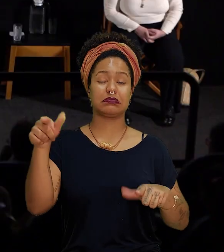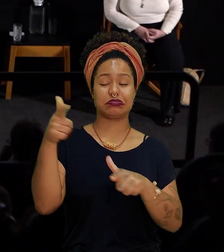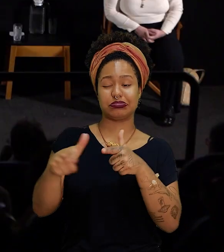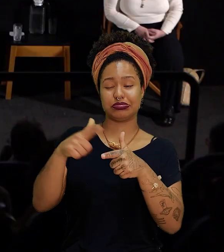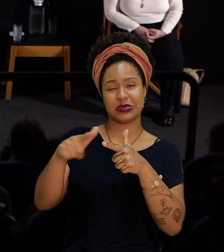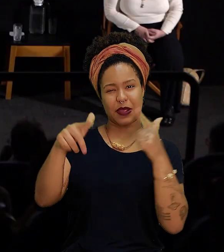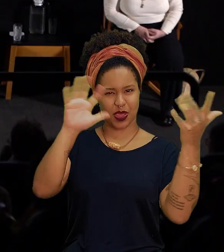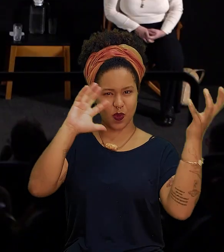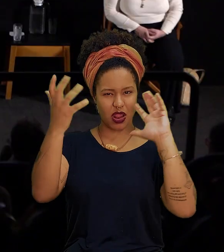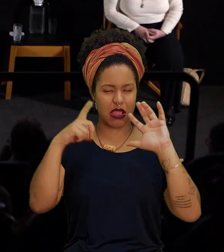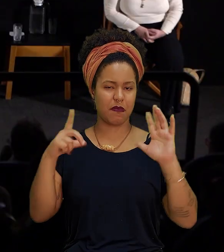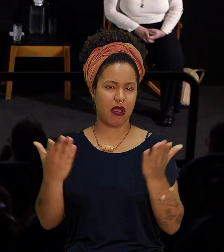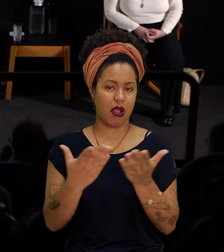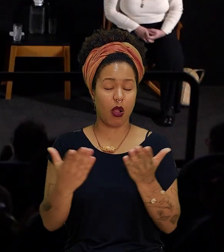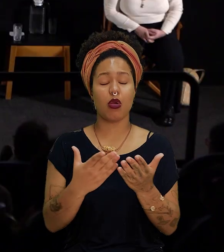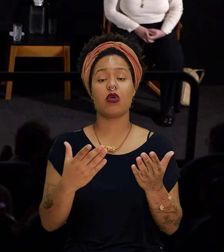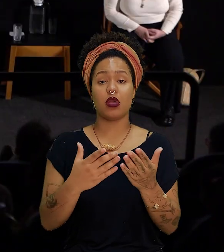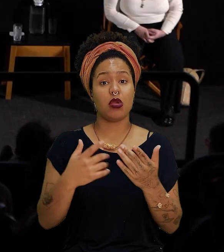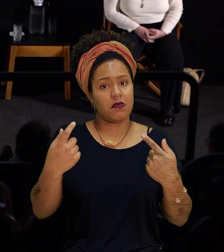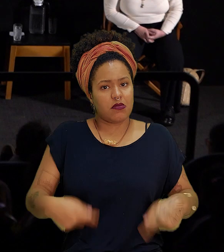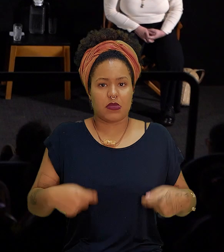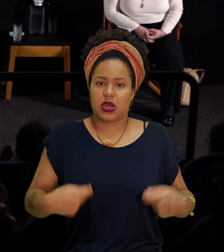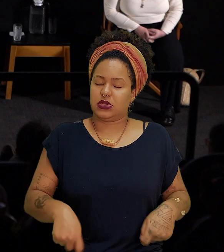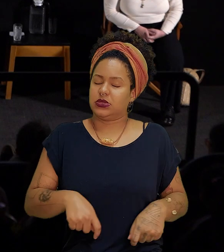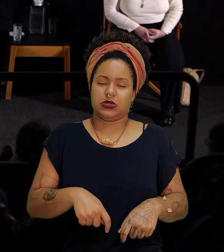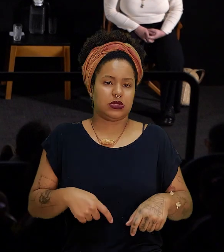essa crise climática, inclusive, nós temos que